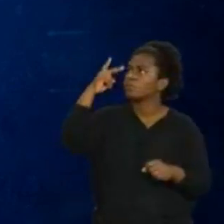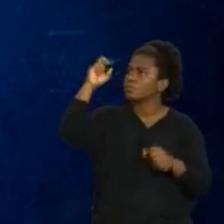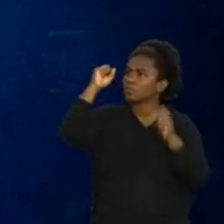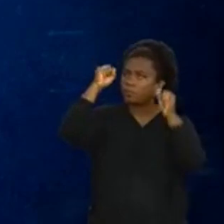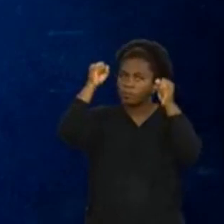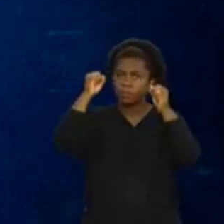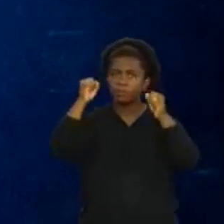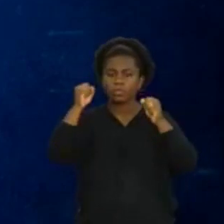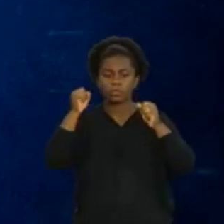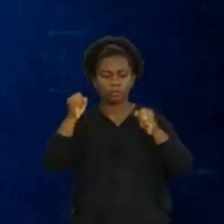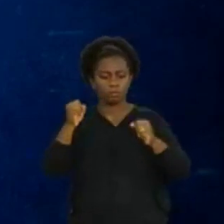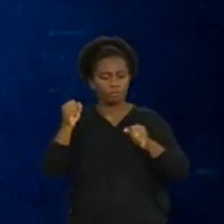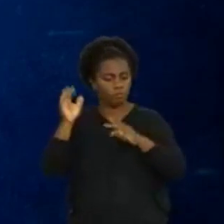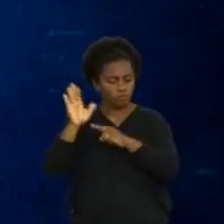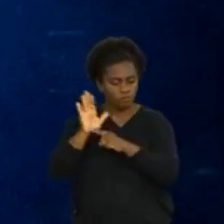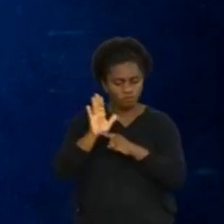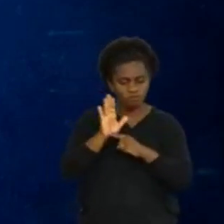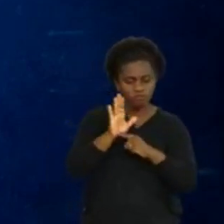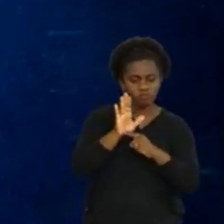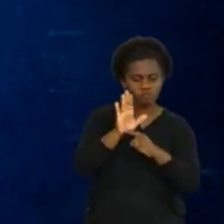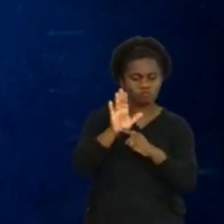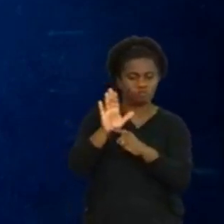o teu poder